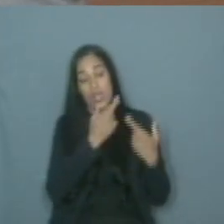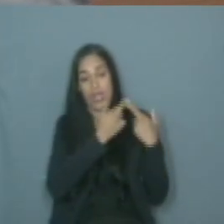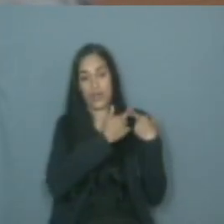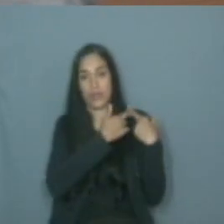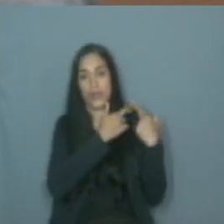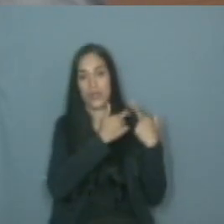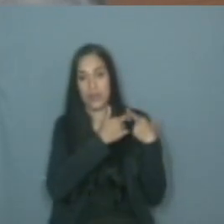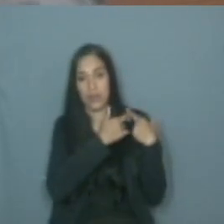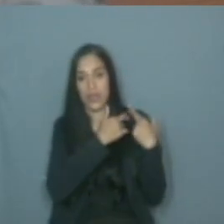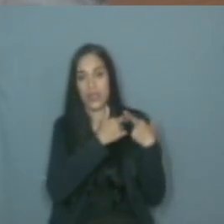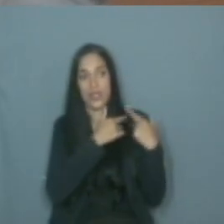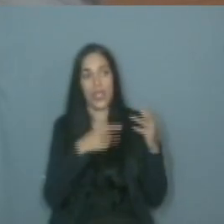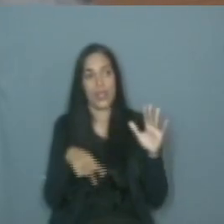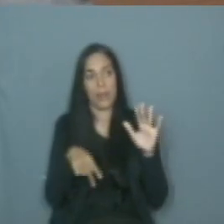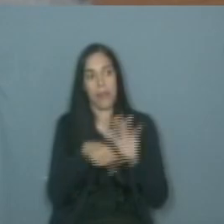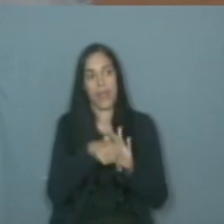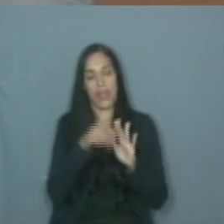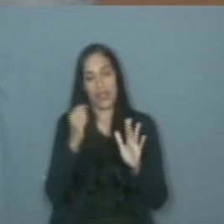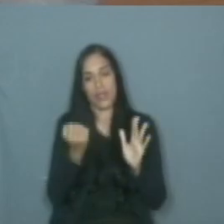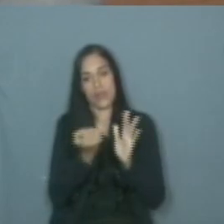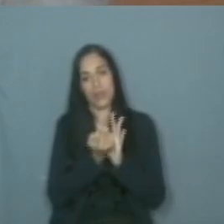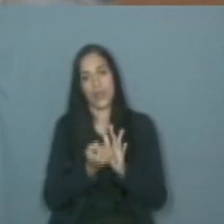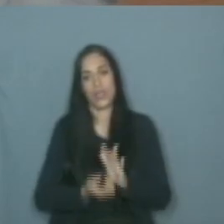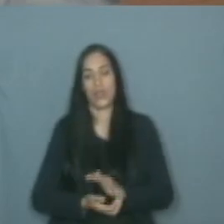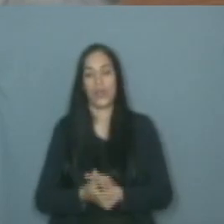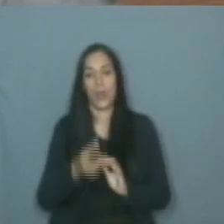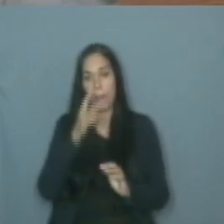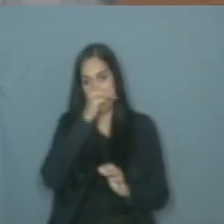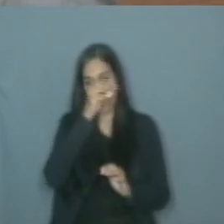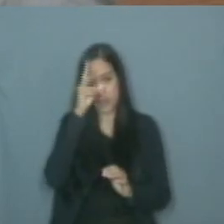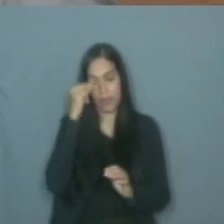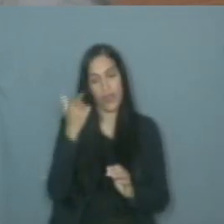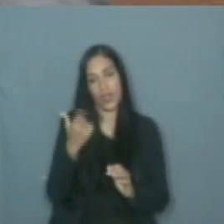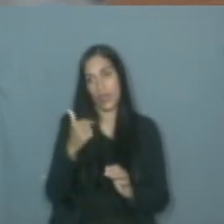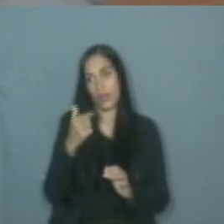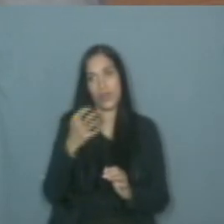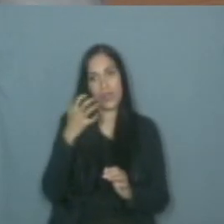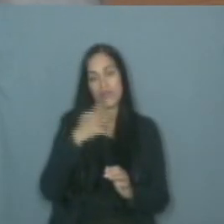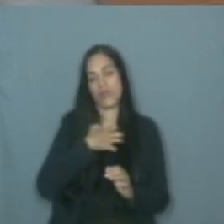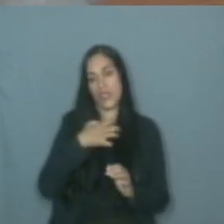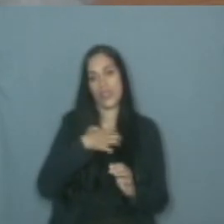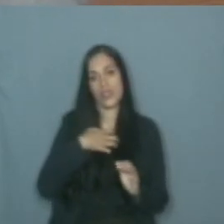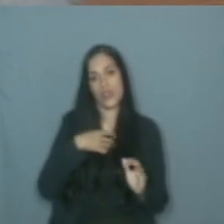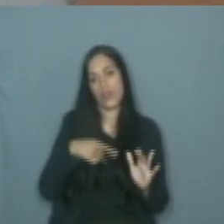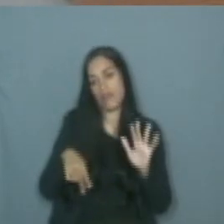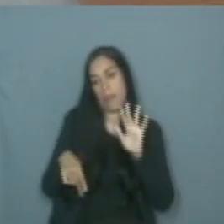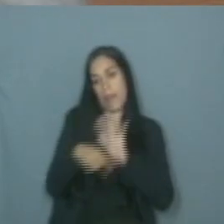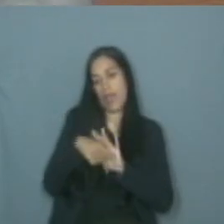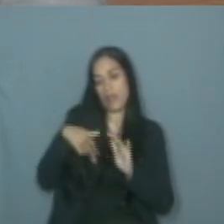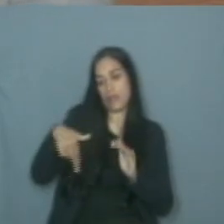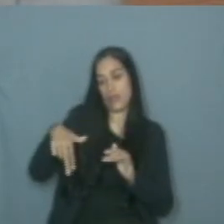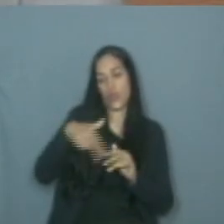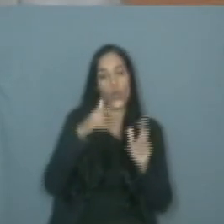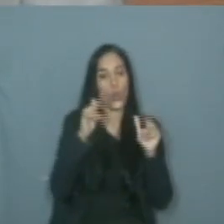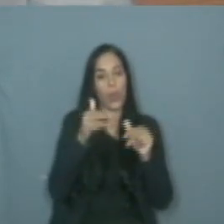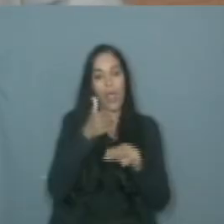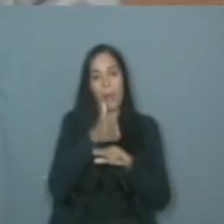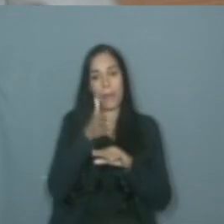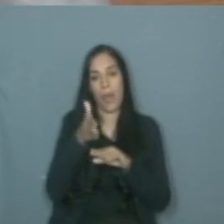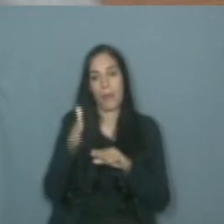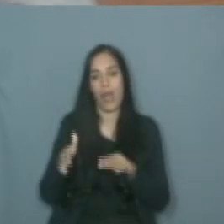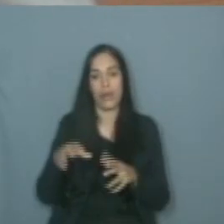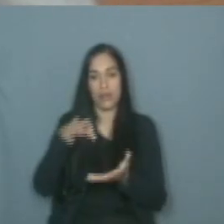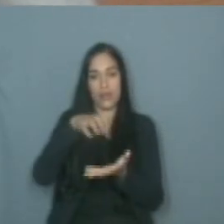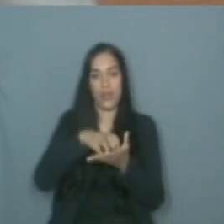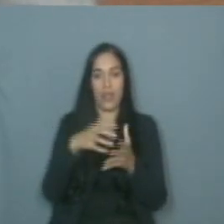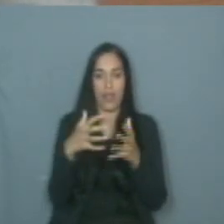responsabilidade, isso cria senso de pertencimento. O prefeito não tem senso de pertencimento com o Recife, ele nunca andou pelo centro do Recife, ele não sabe o que é aquilo. Mas vamos